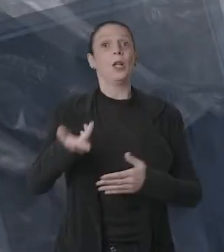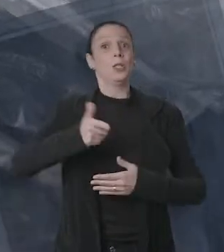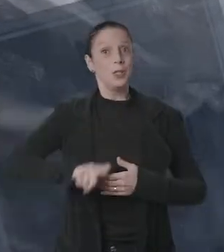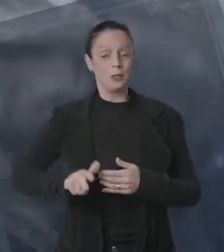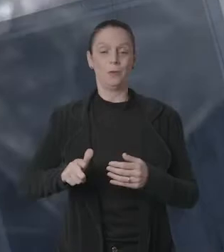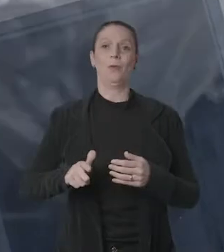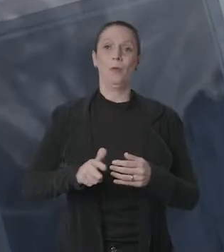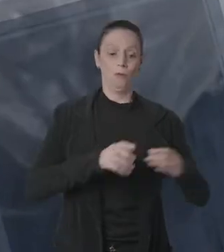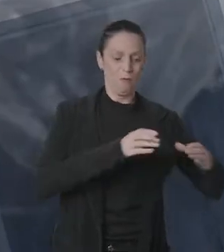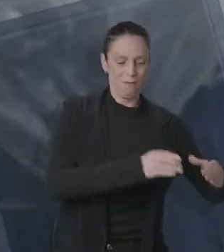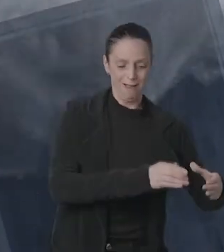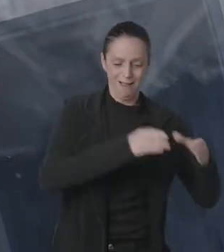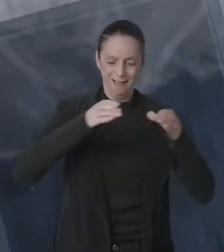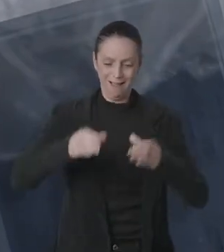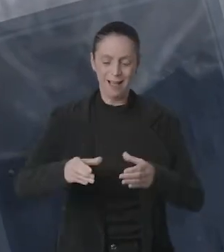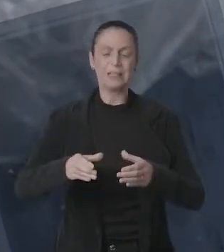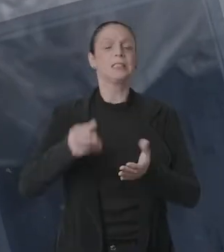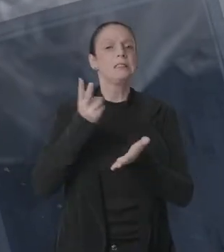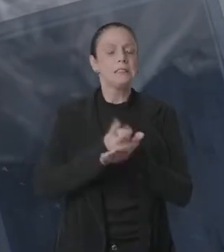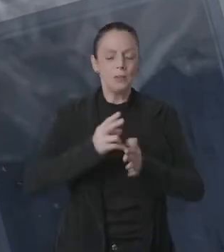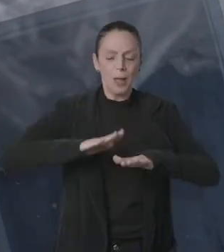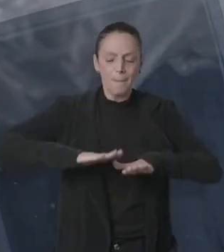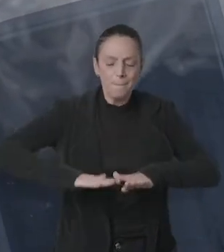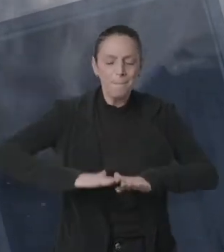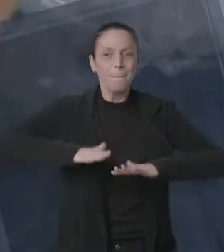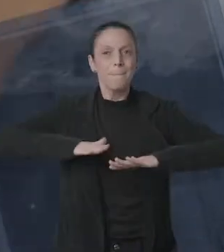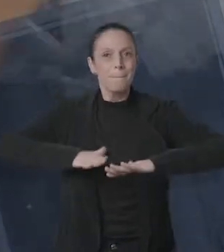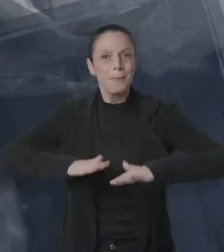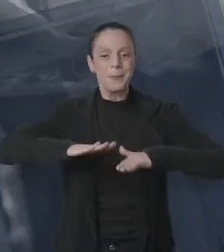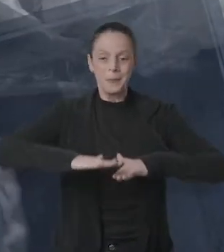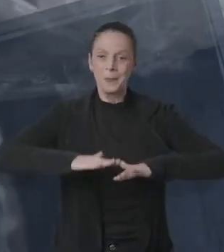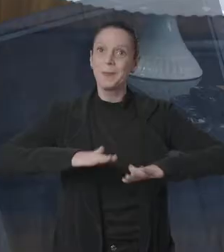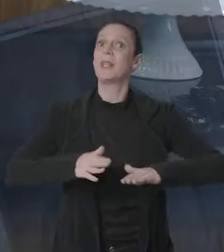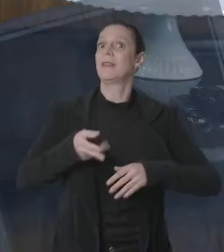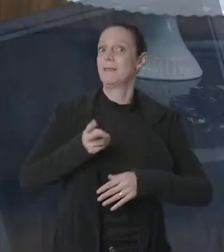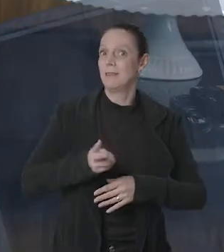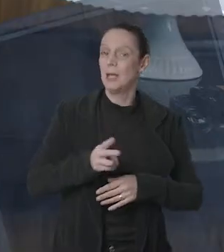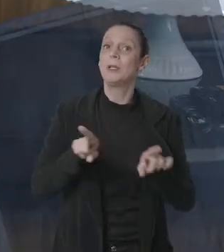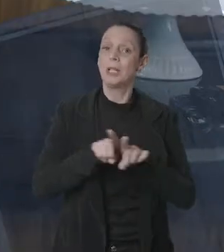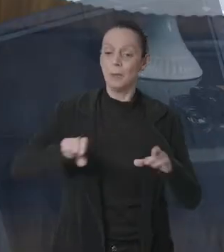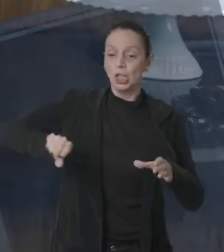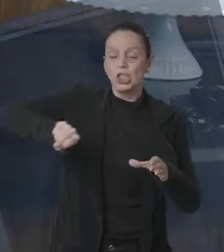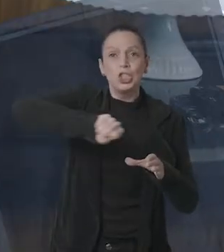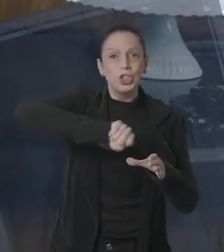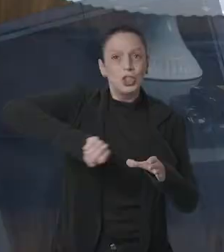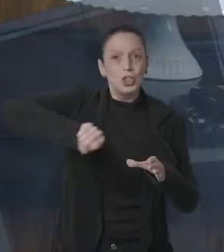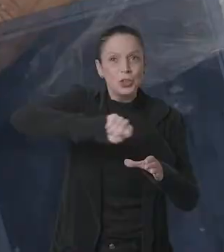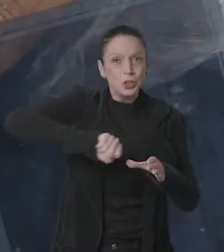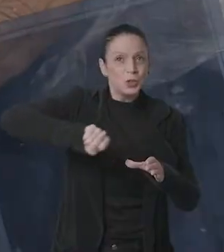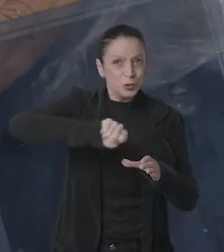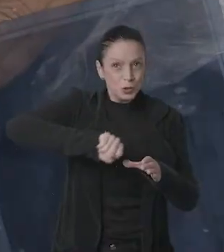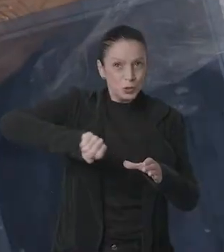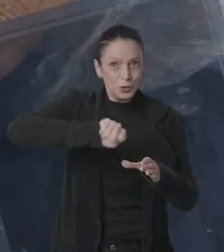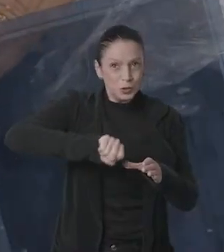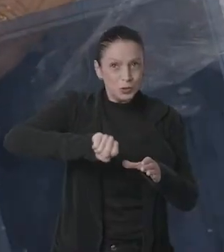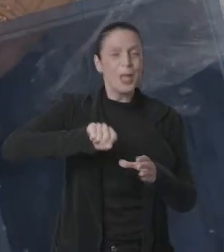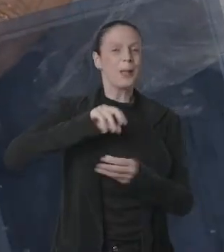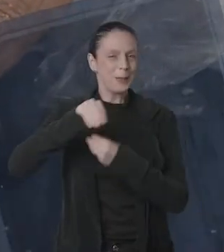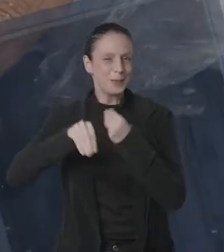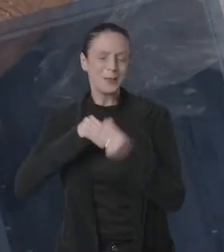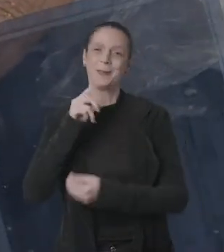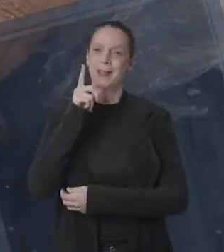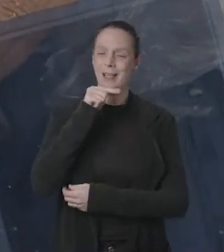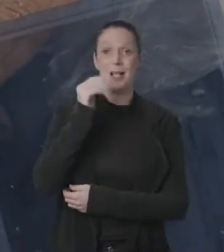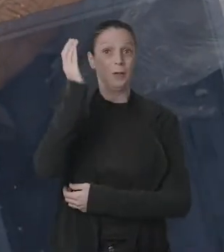próxima camada de massa, sempre dando uma apertadinha. Molhamos com a